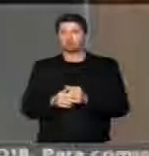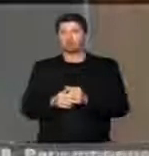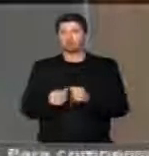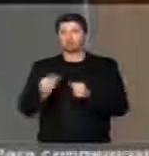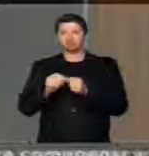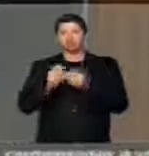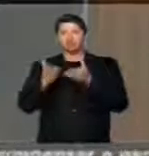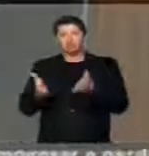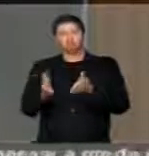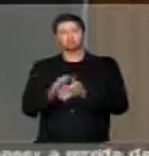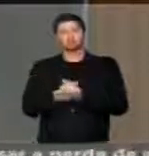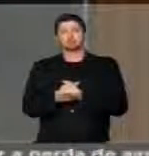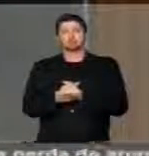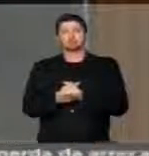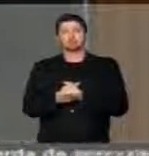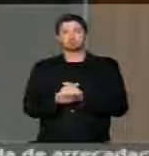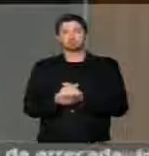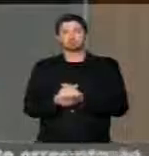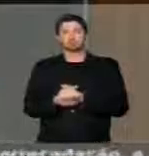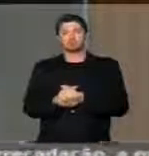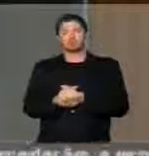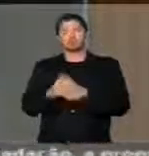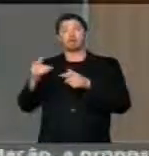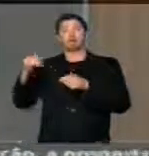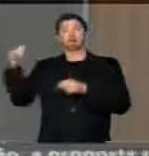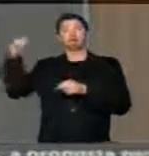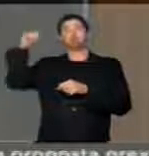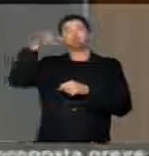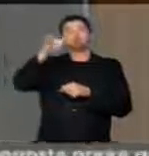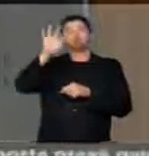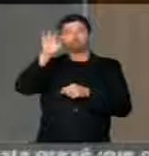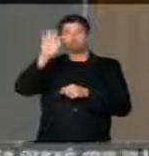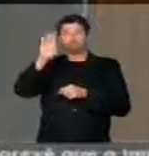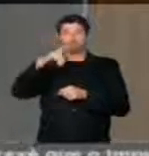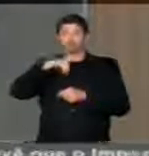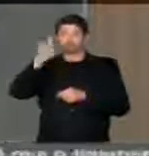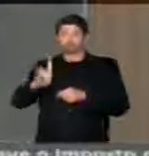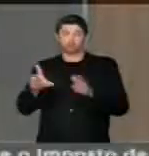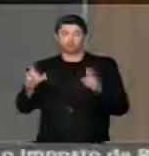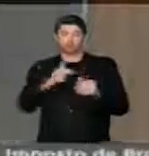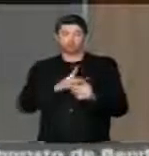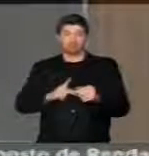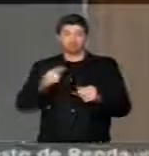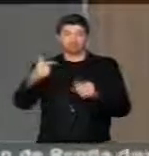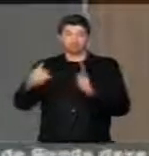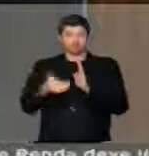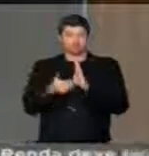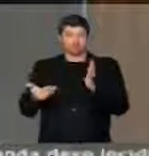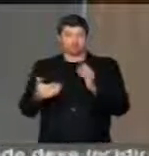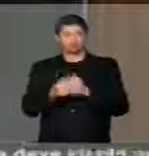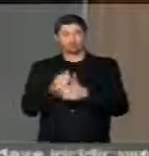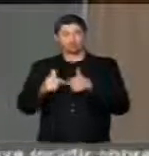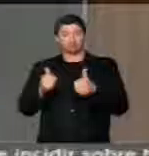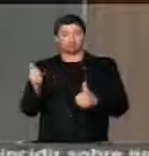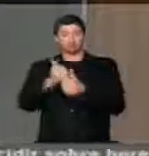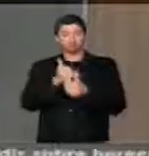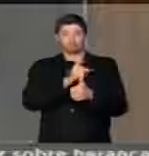naquele domingo, ele foi convencido pelo governador Flávio Dino, que é juiz, que disse a ele